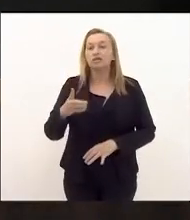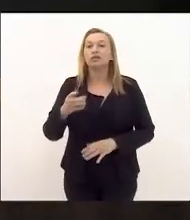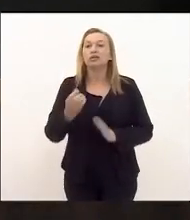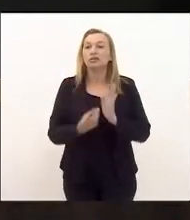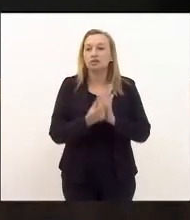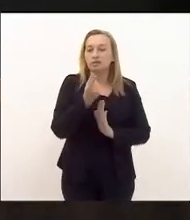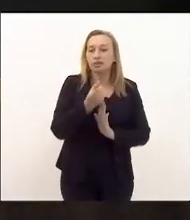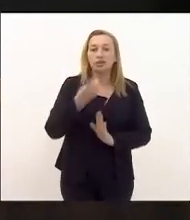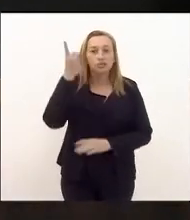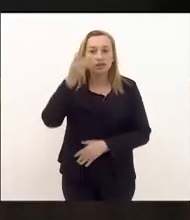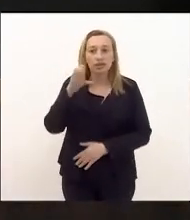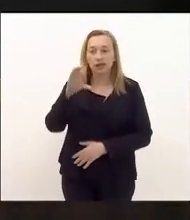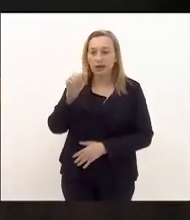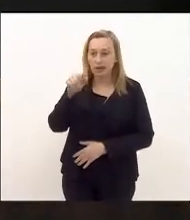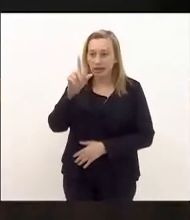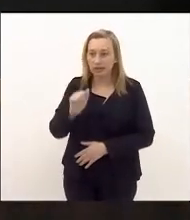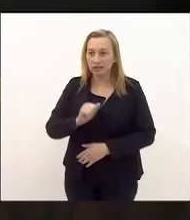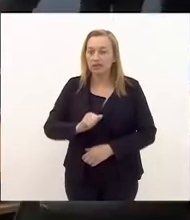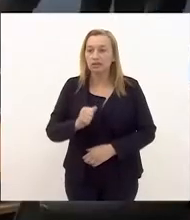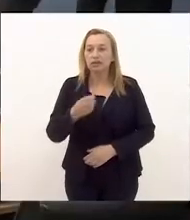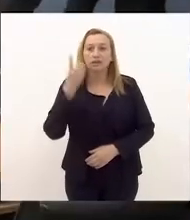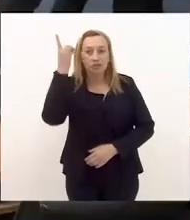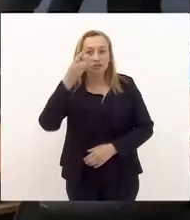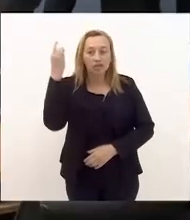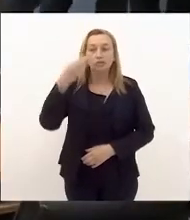Márcio Canella. Deputado Márcio Pacheco.